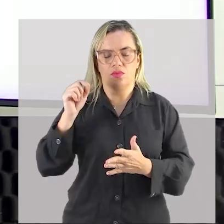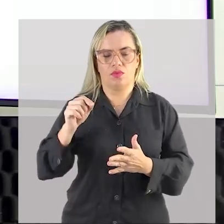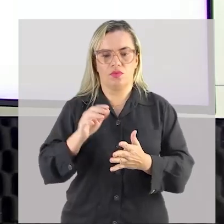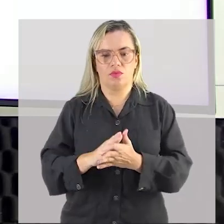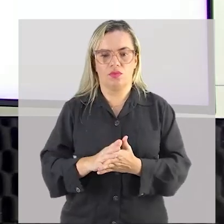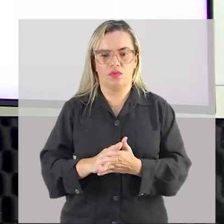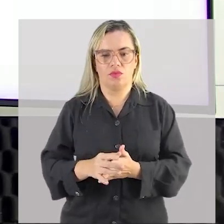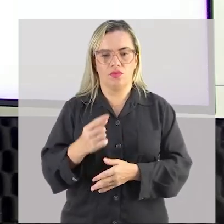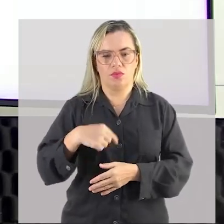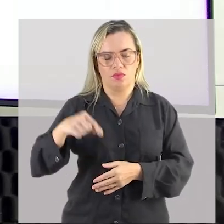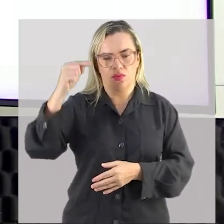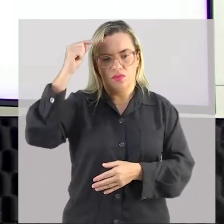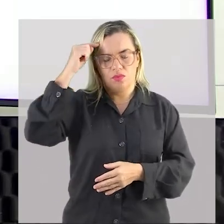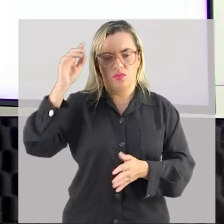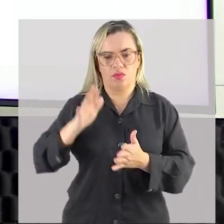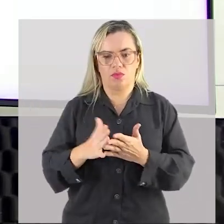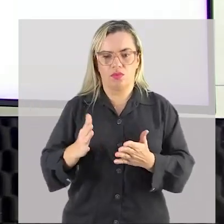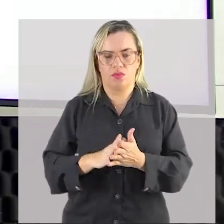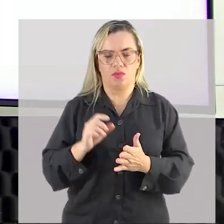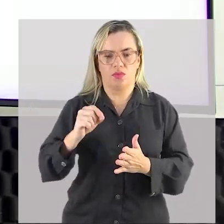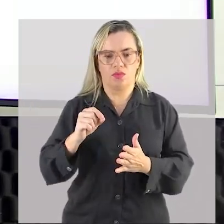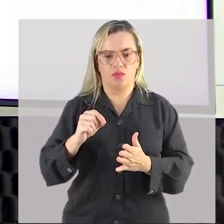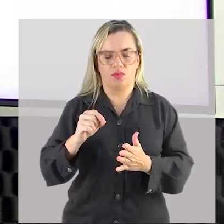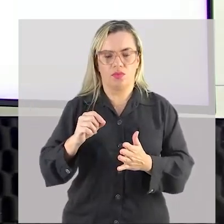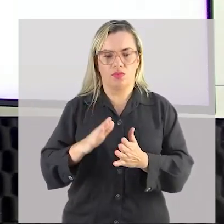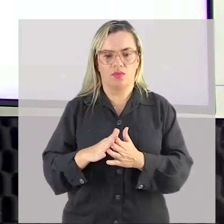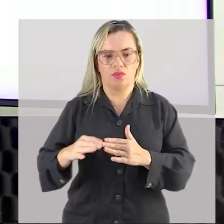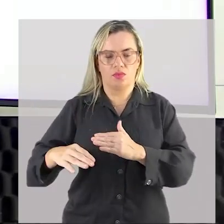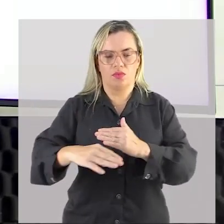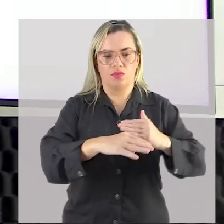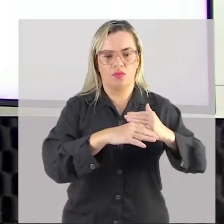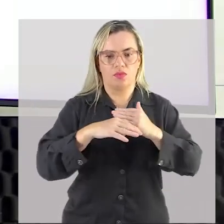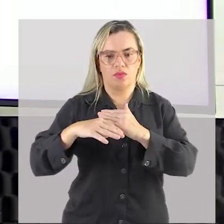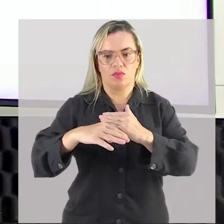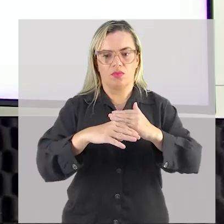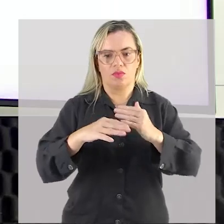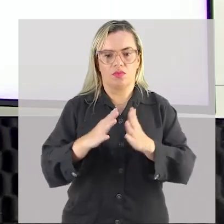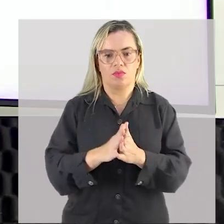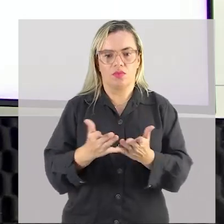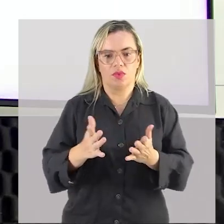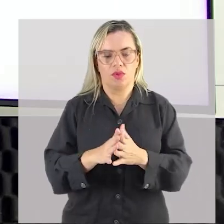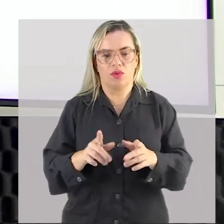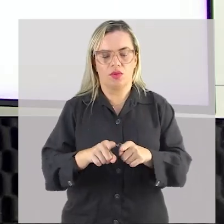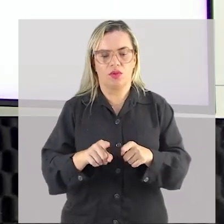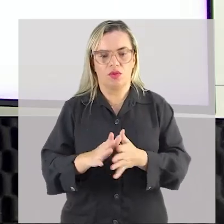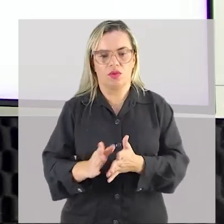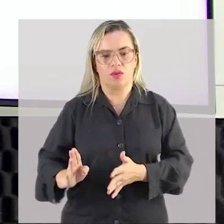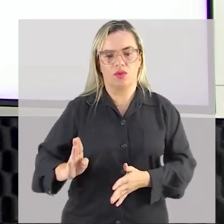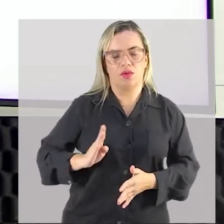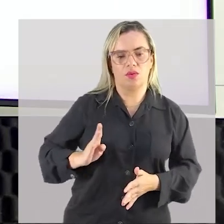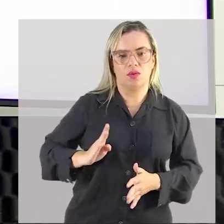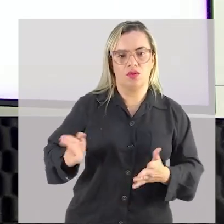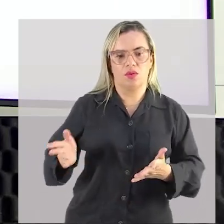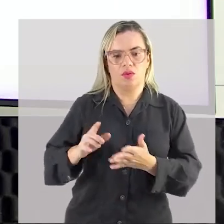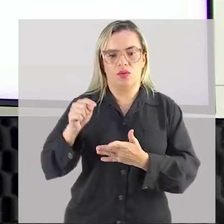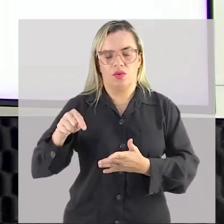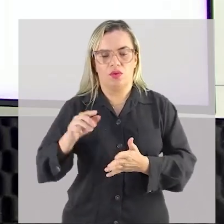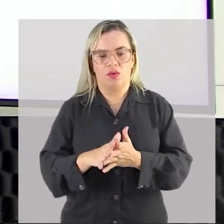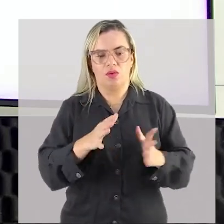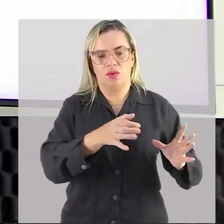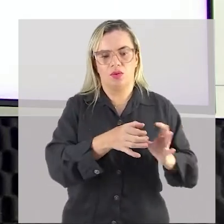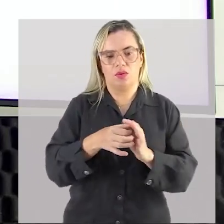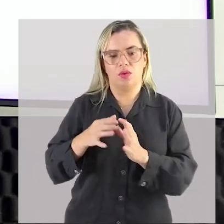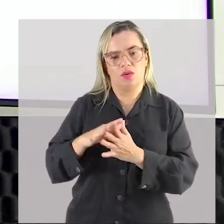inclinação ao pensamento socialista em detrimento do pensamento burguês então um contexto histórico também é muito